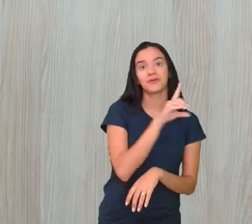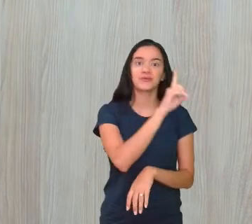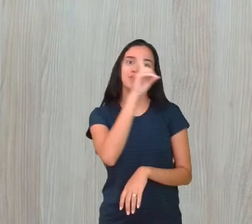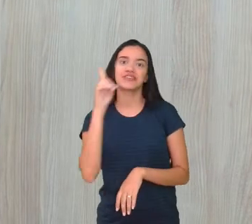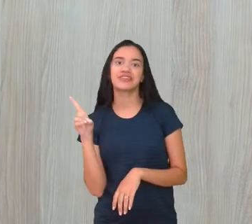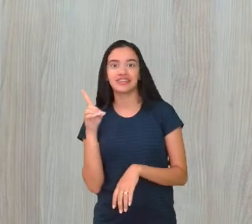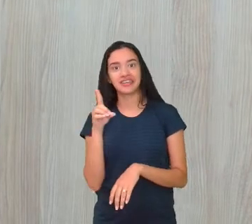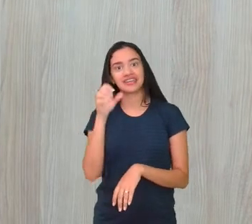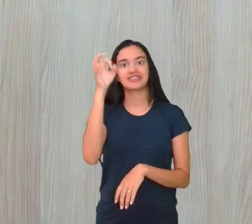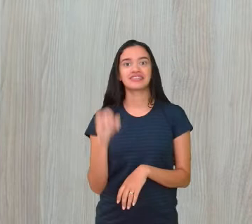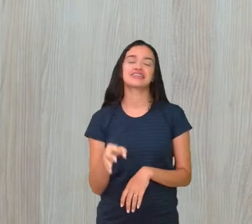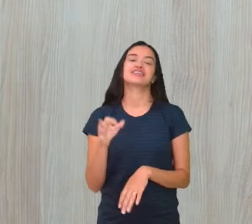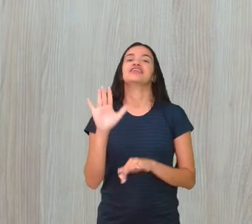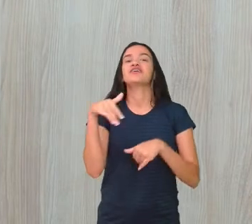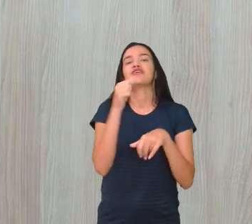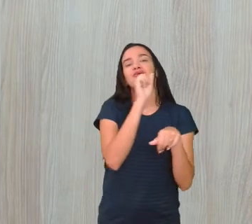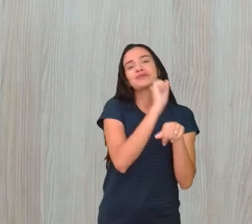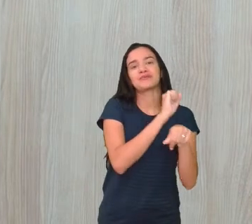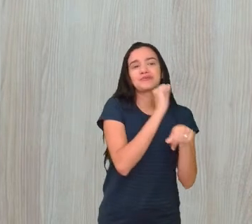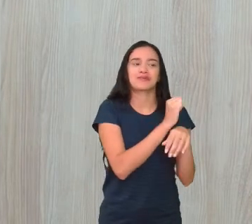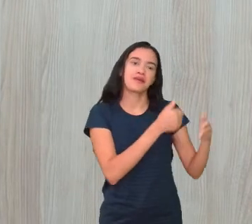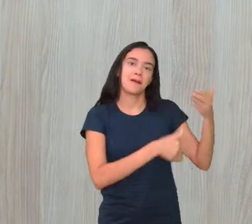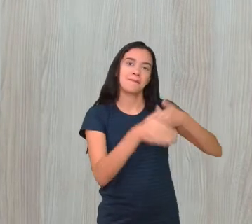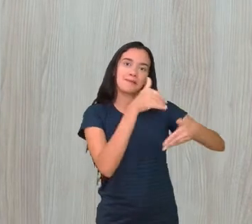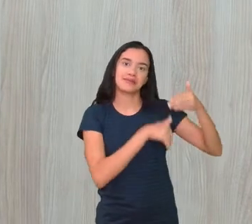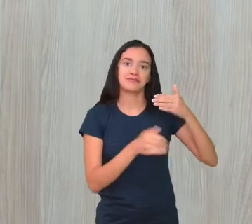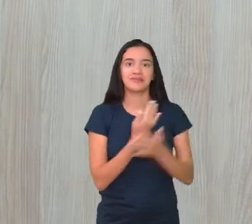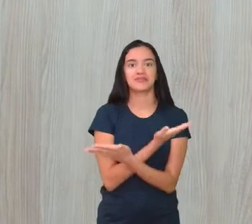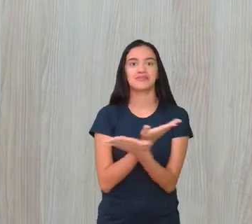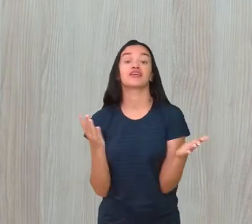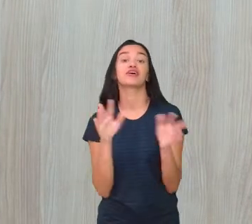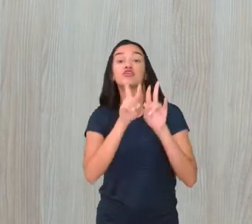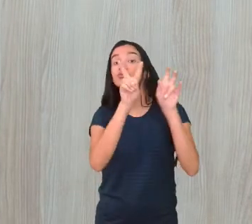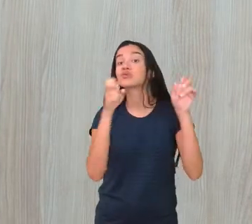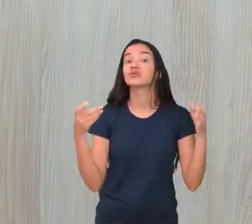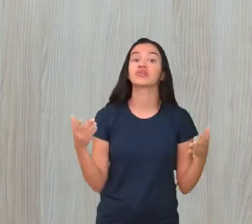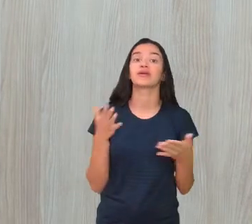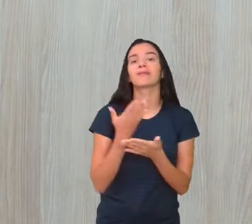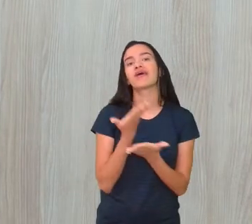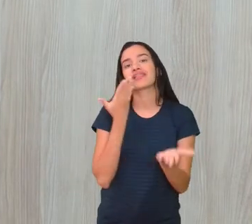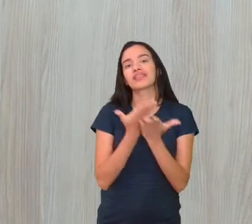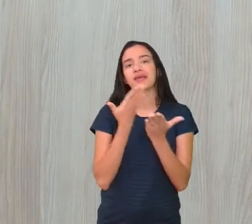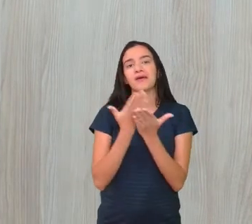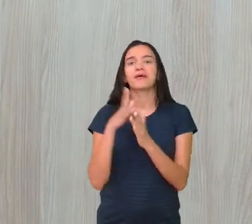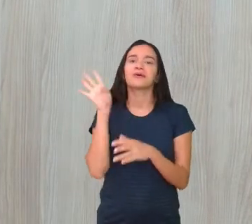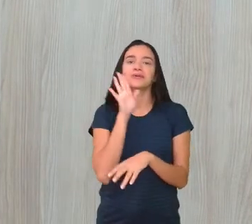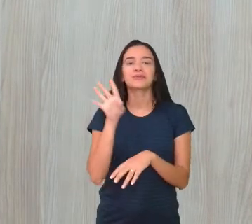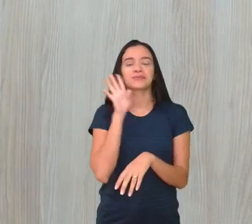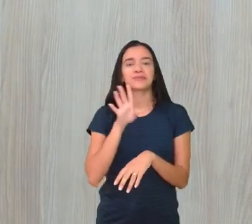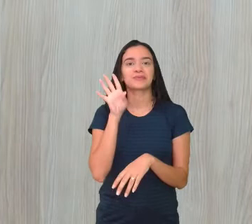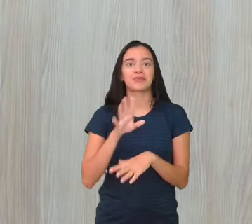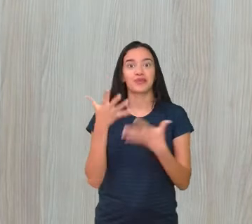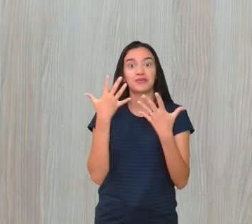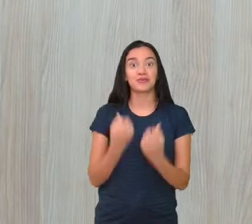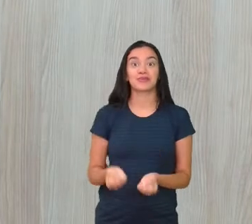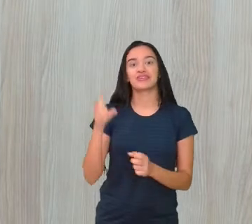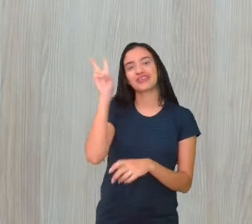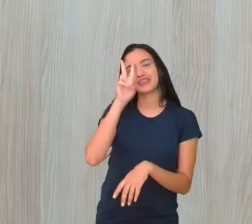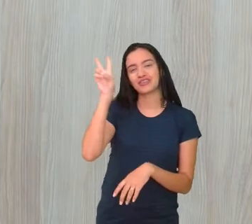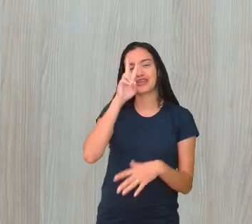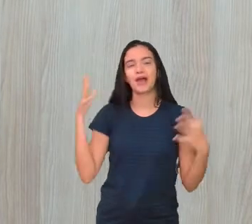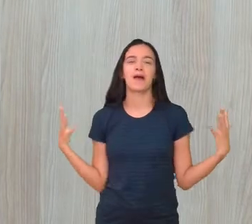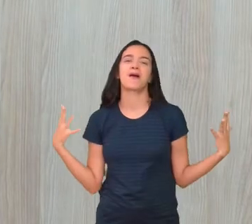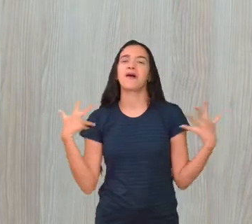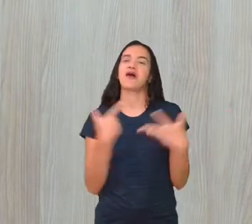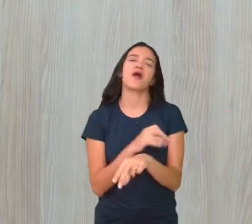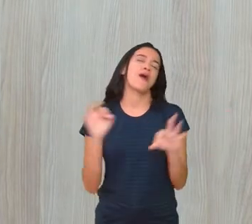chat, certo? E estou aguardando a participação de vocês. O tema da aula é bem legal, vamos embora, porque a história é